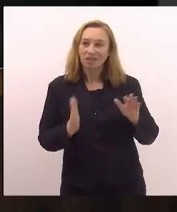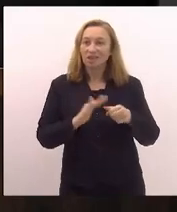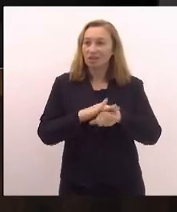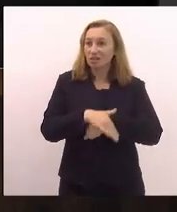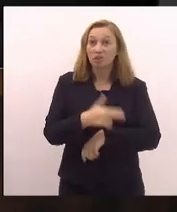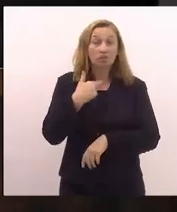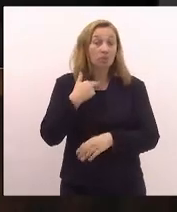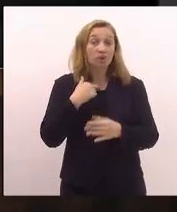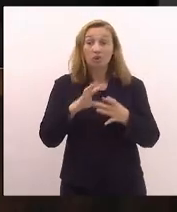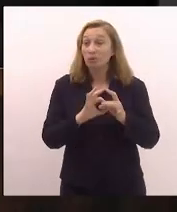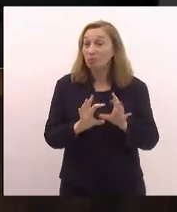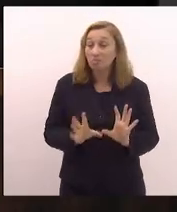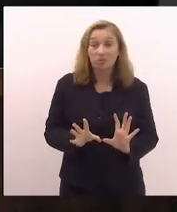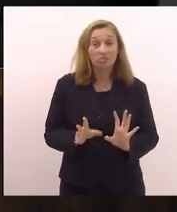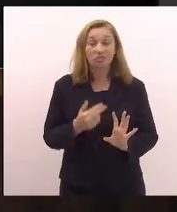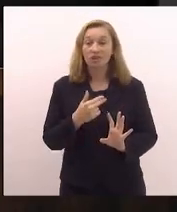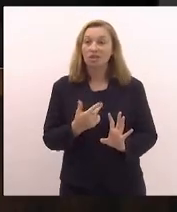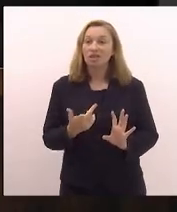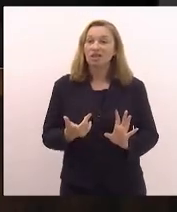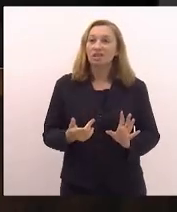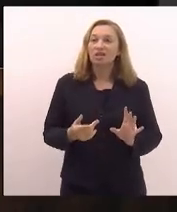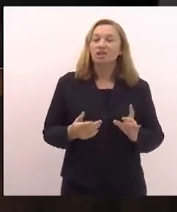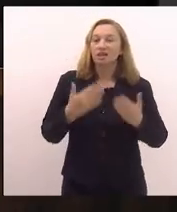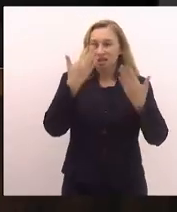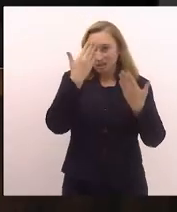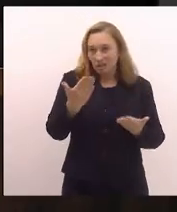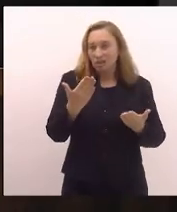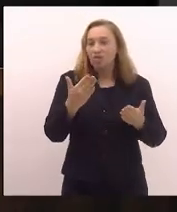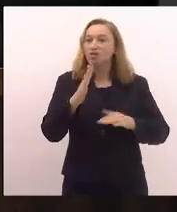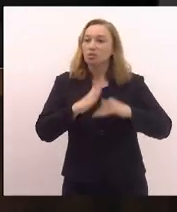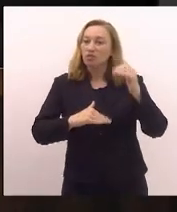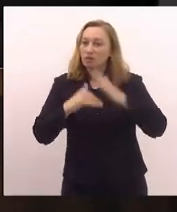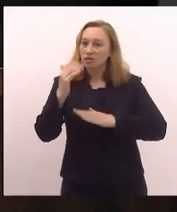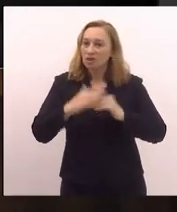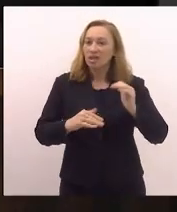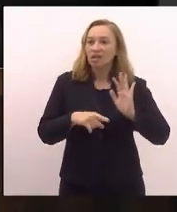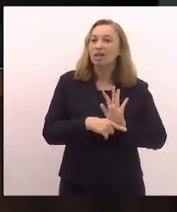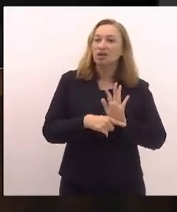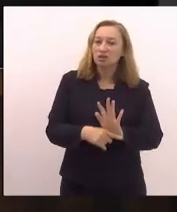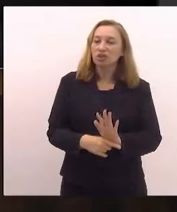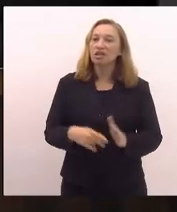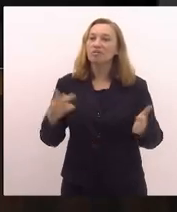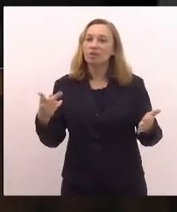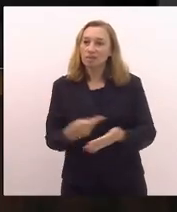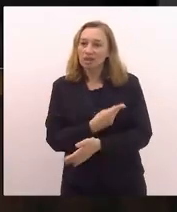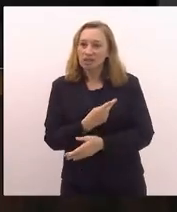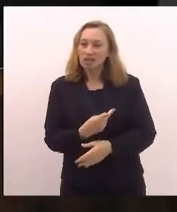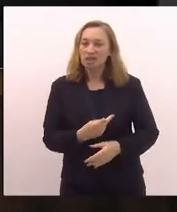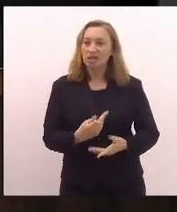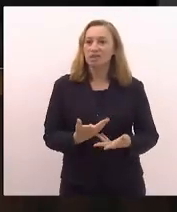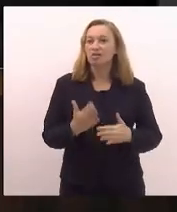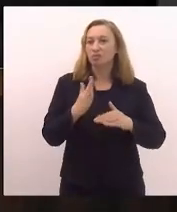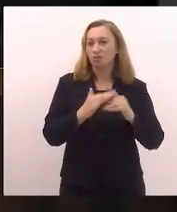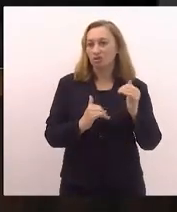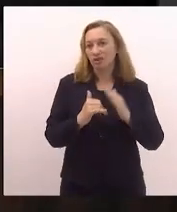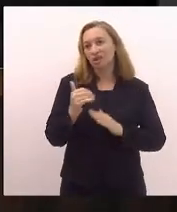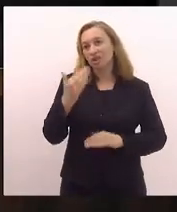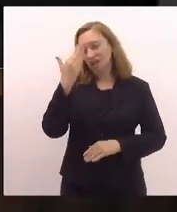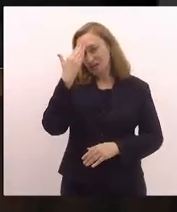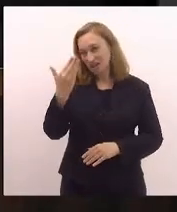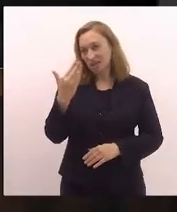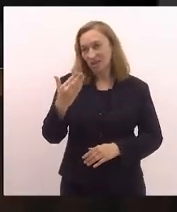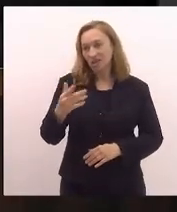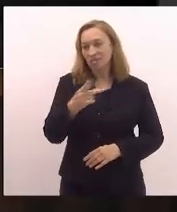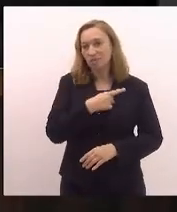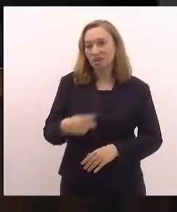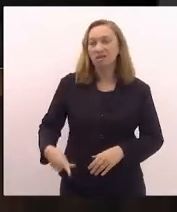não posso deixar de agradecer aos profissionais que contribuíram para que esse evento acontecesse. Eu não posso deixar de agradecer ao meu